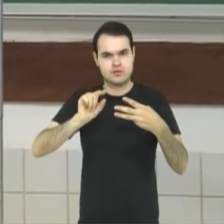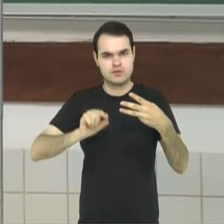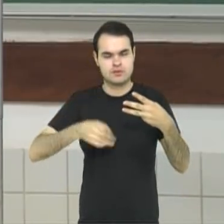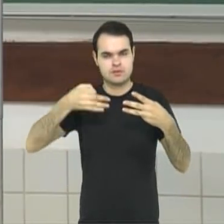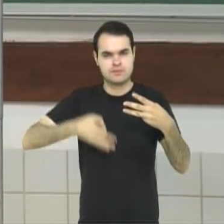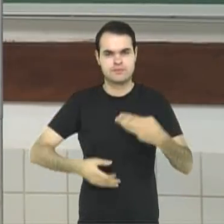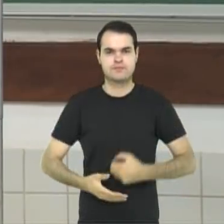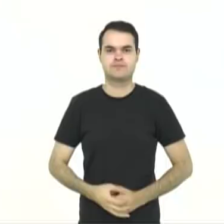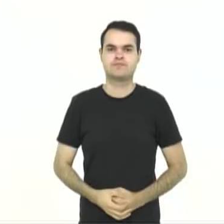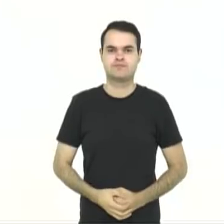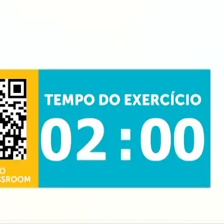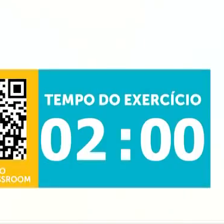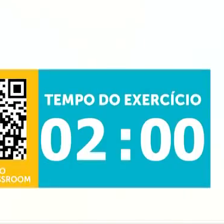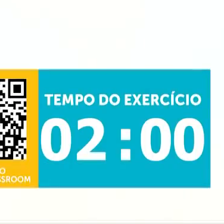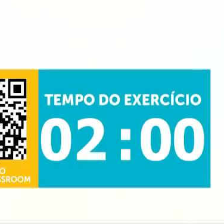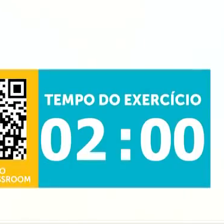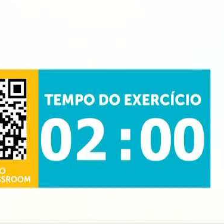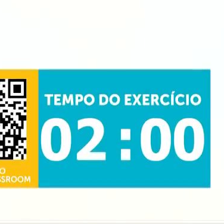das alternativas.